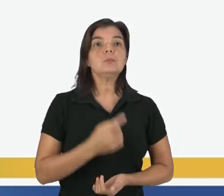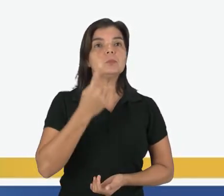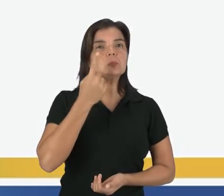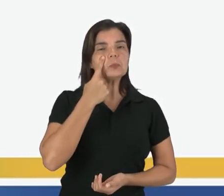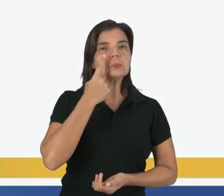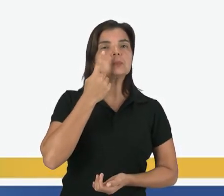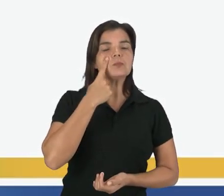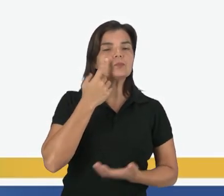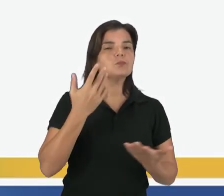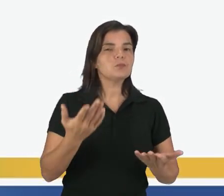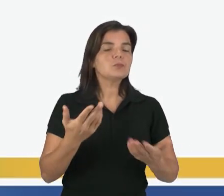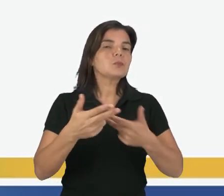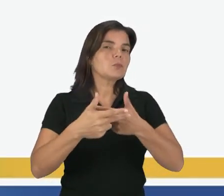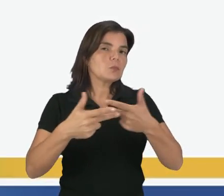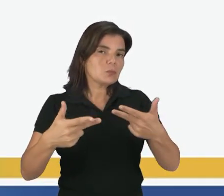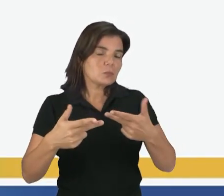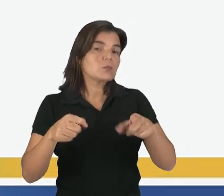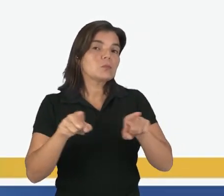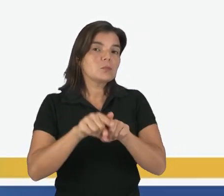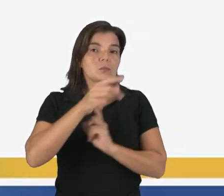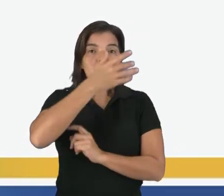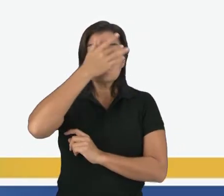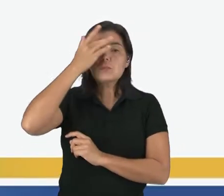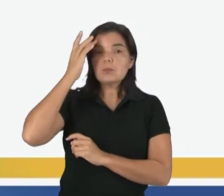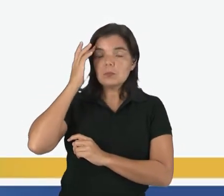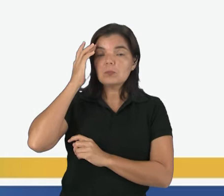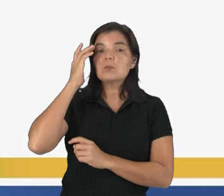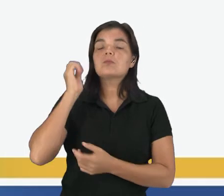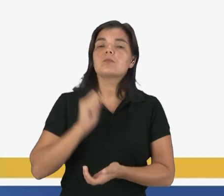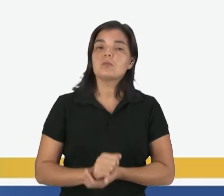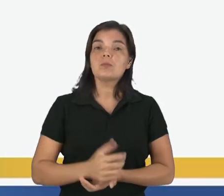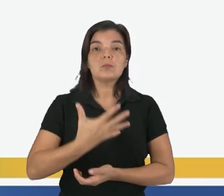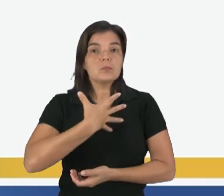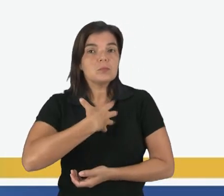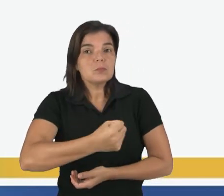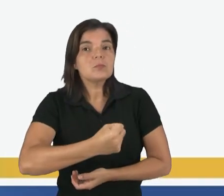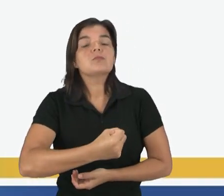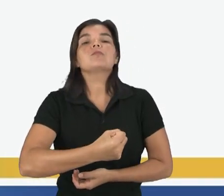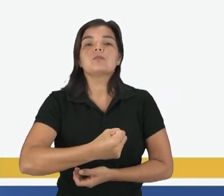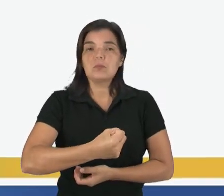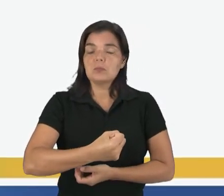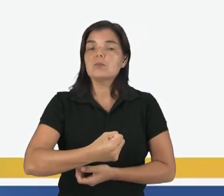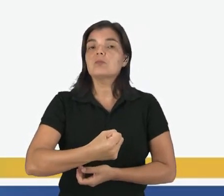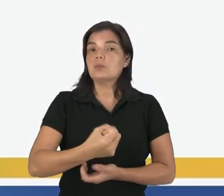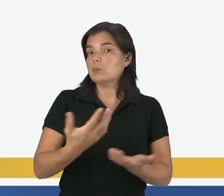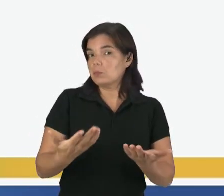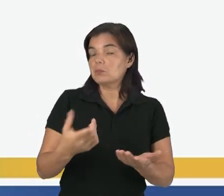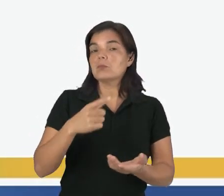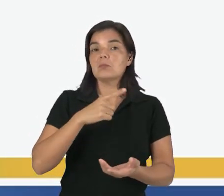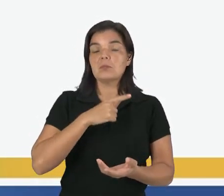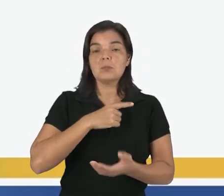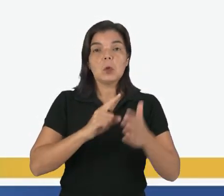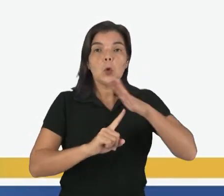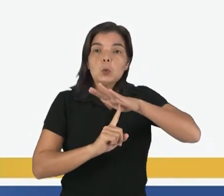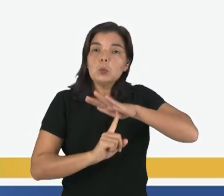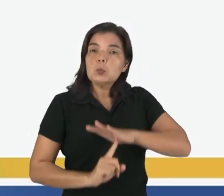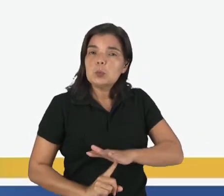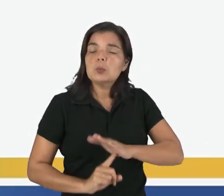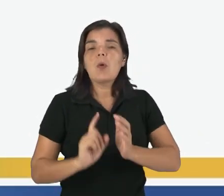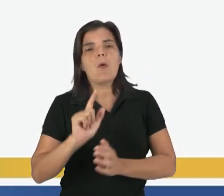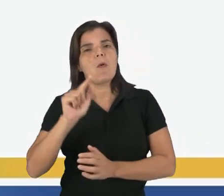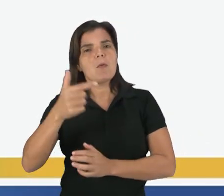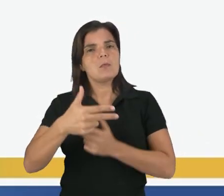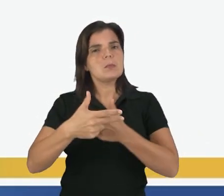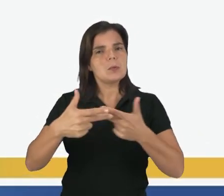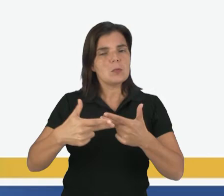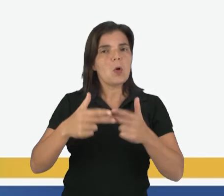sociais. Nós vimos já muitas situações de pessoas que se suicidaram, que entraram em depressão ou